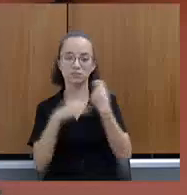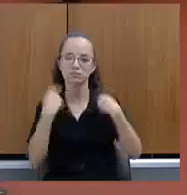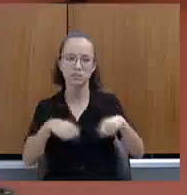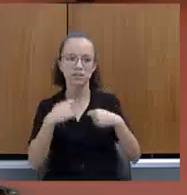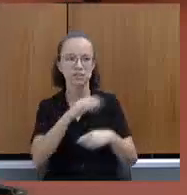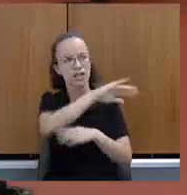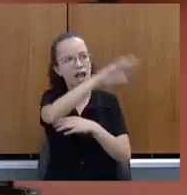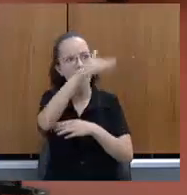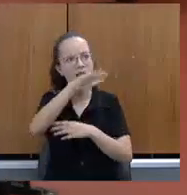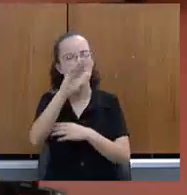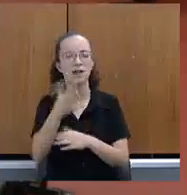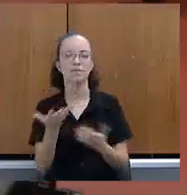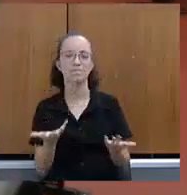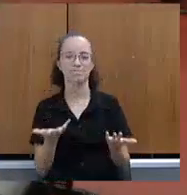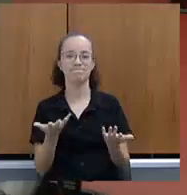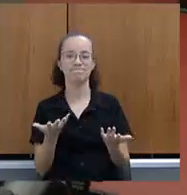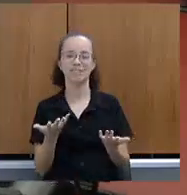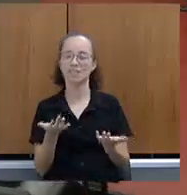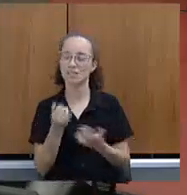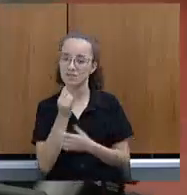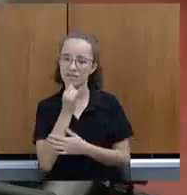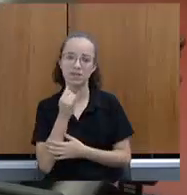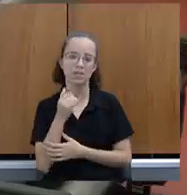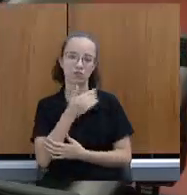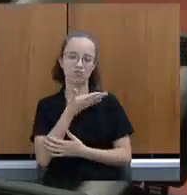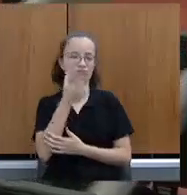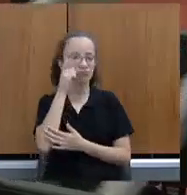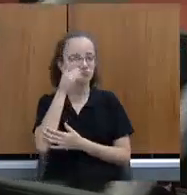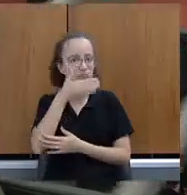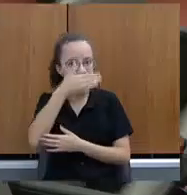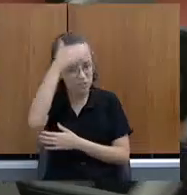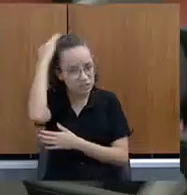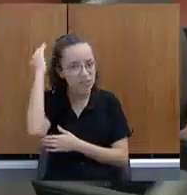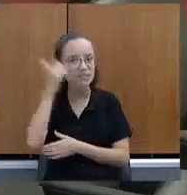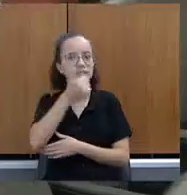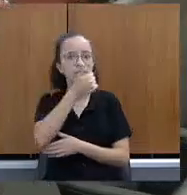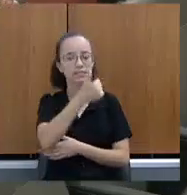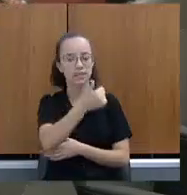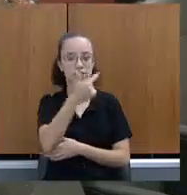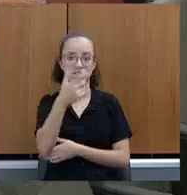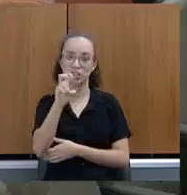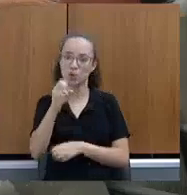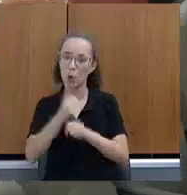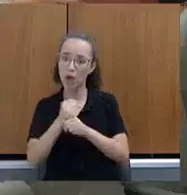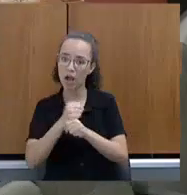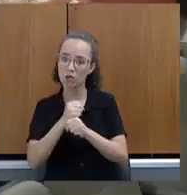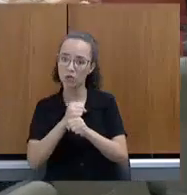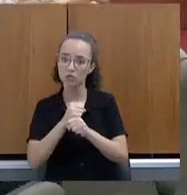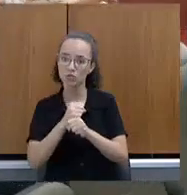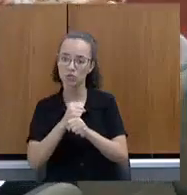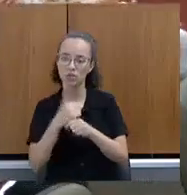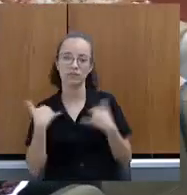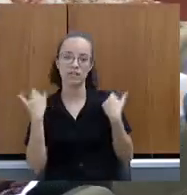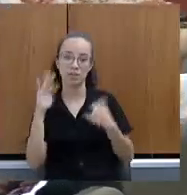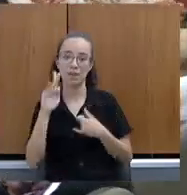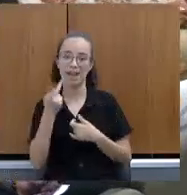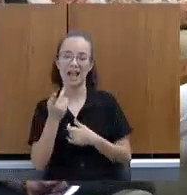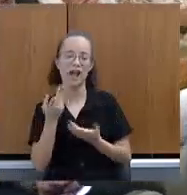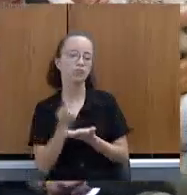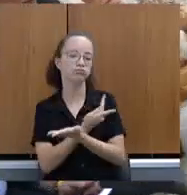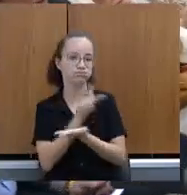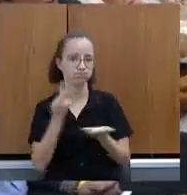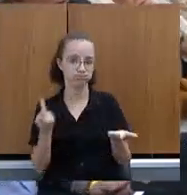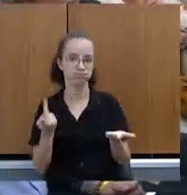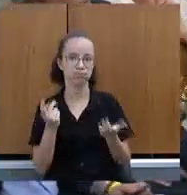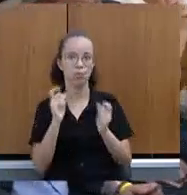do Curral Esse é o presente do governo Zema no 125 anos de Belo Horizonte consolidar a mineração